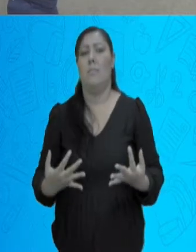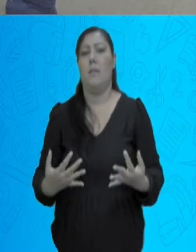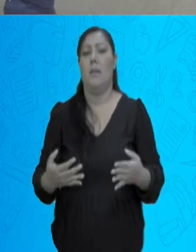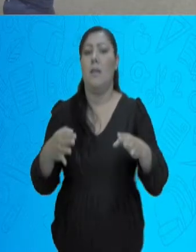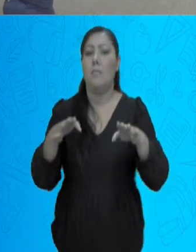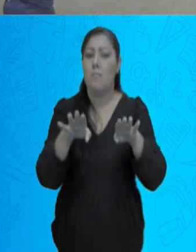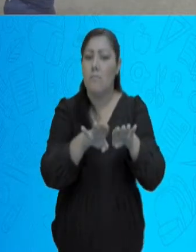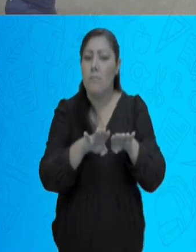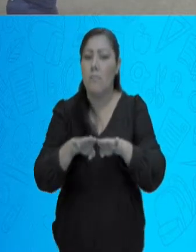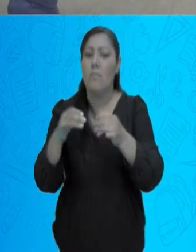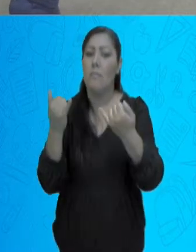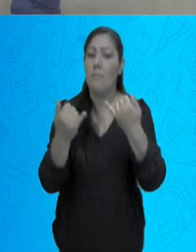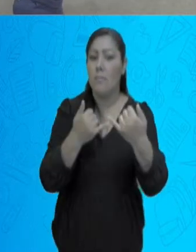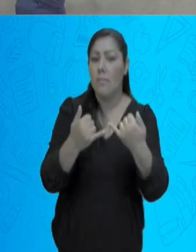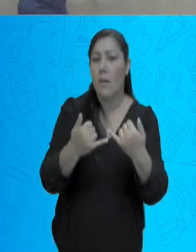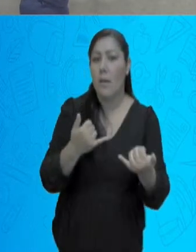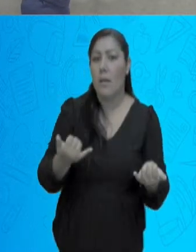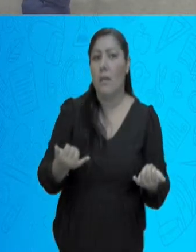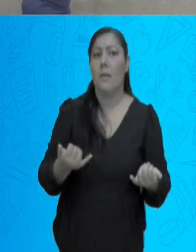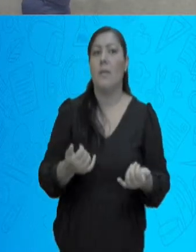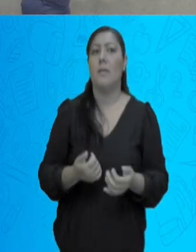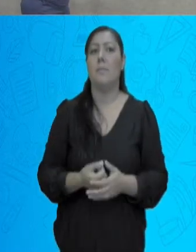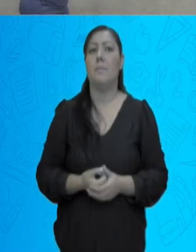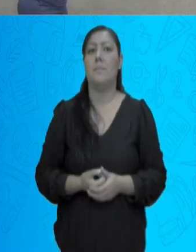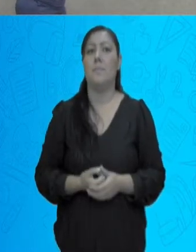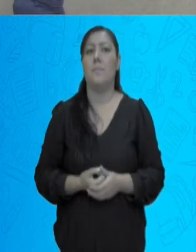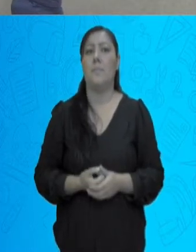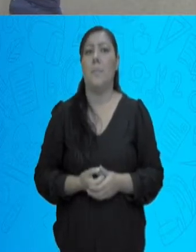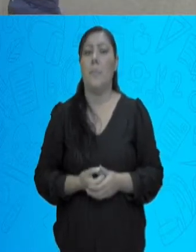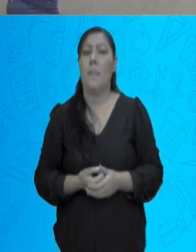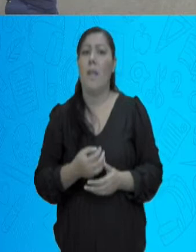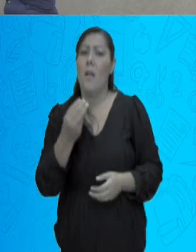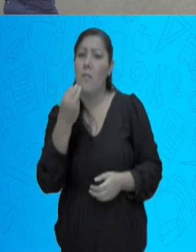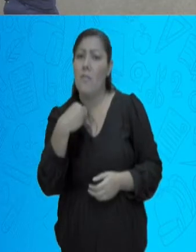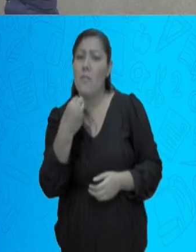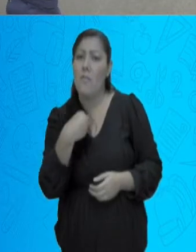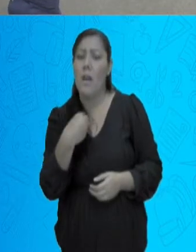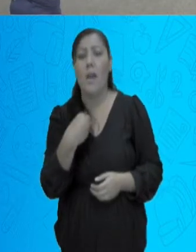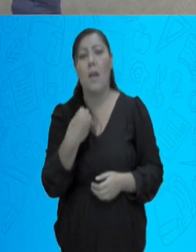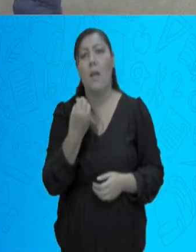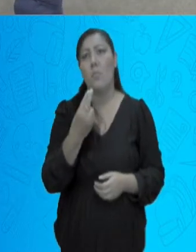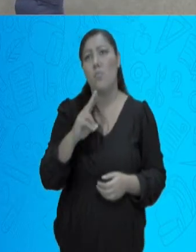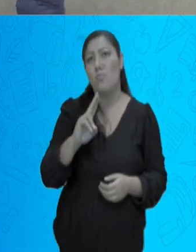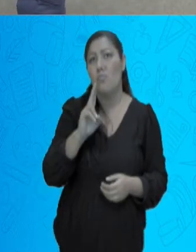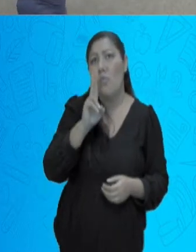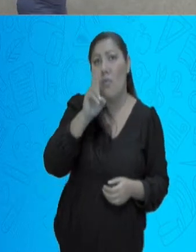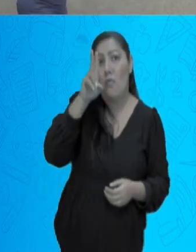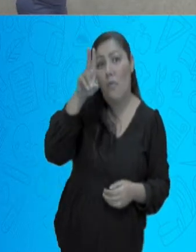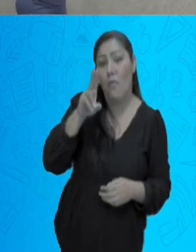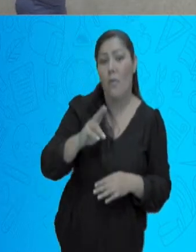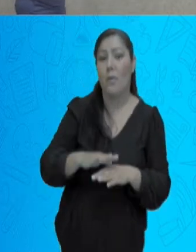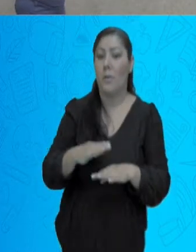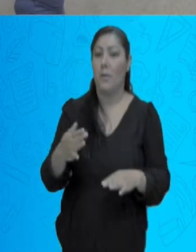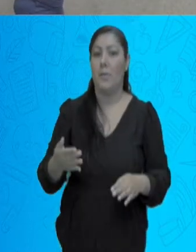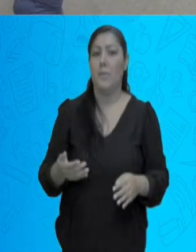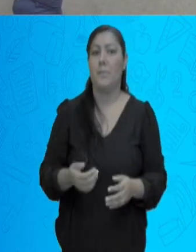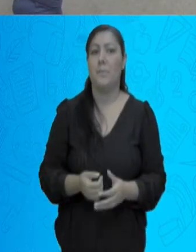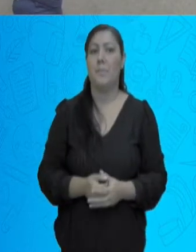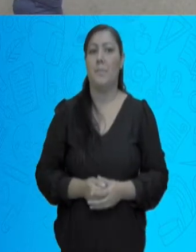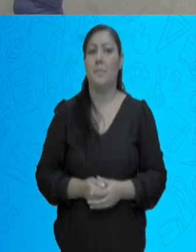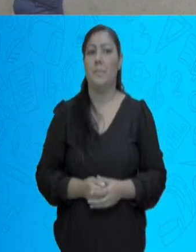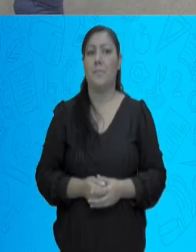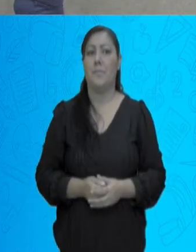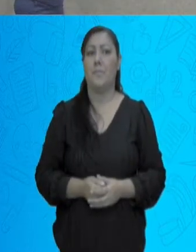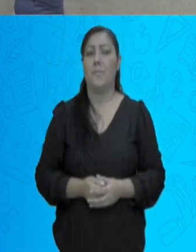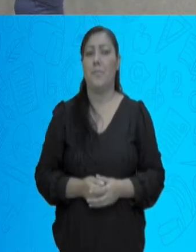uma forma menor, chamando de ligeira, ou mais acentuada, ou seja, uma forma mais intensa, né? Então,